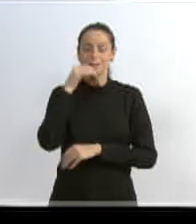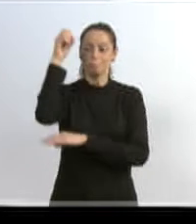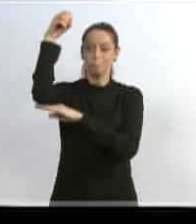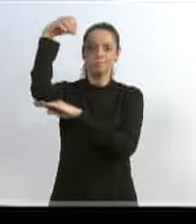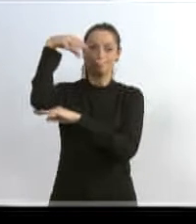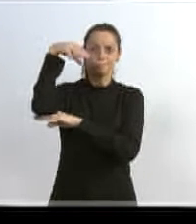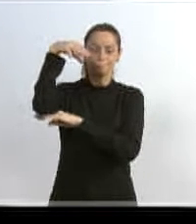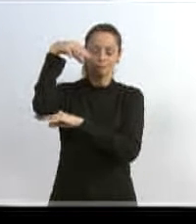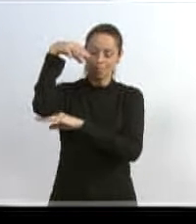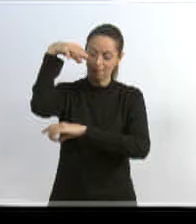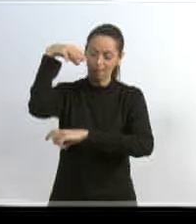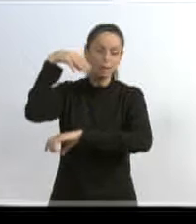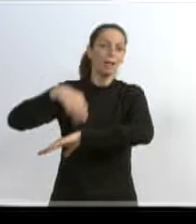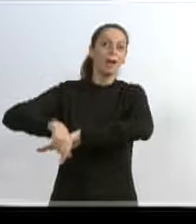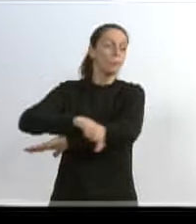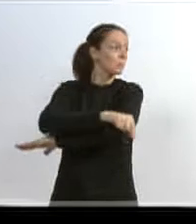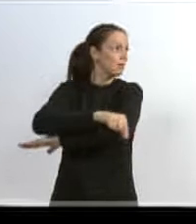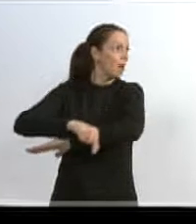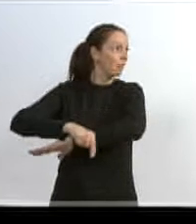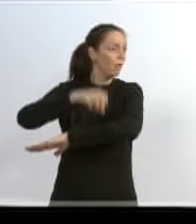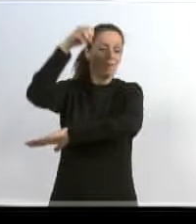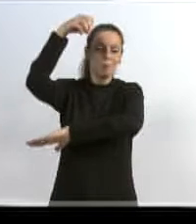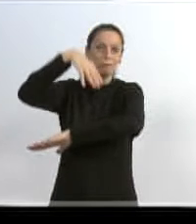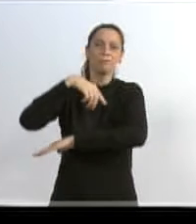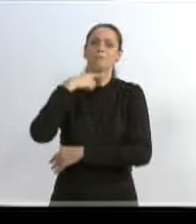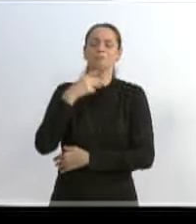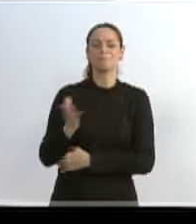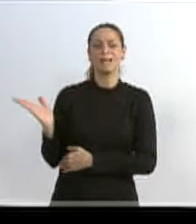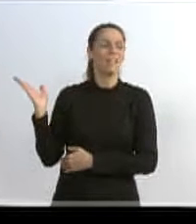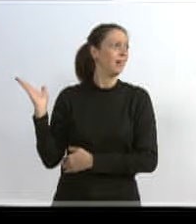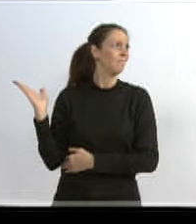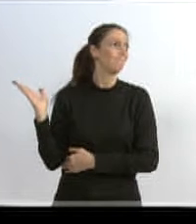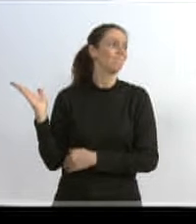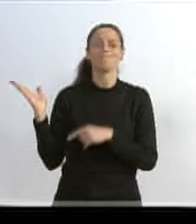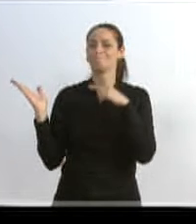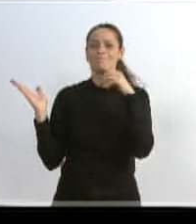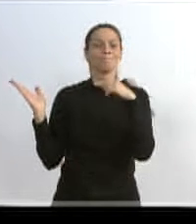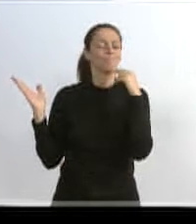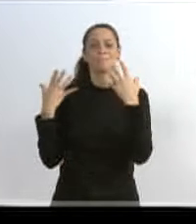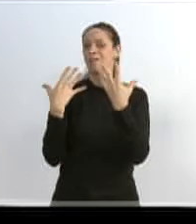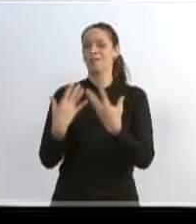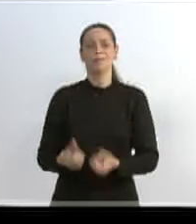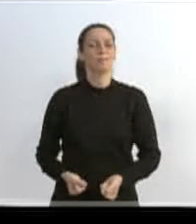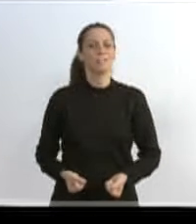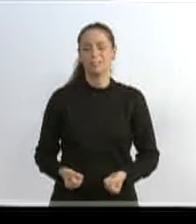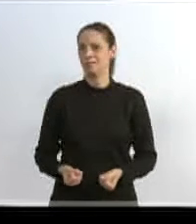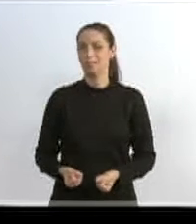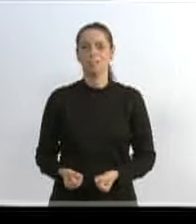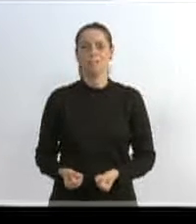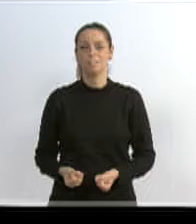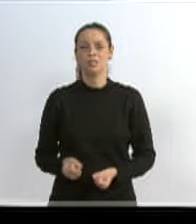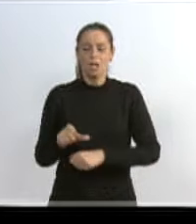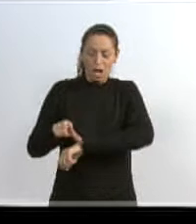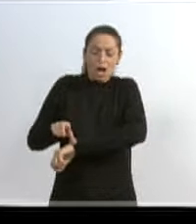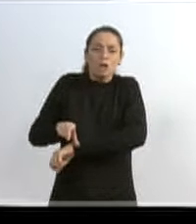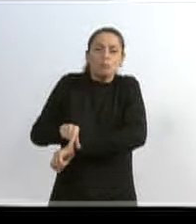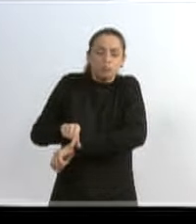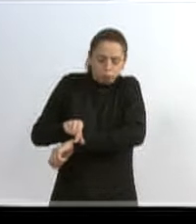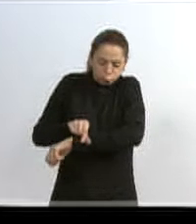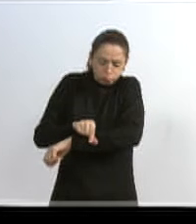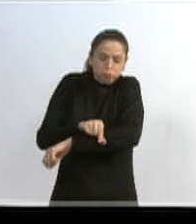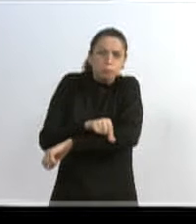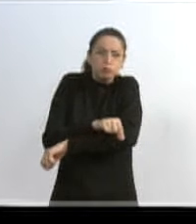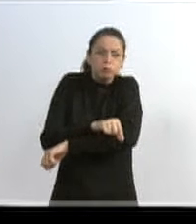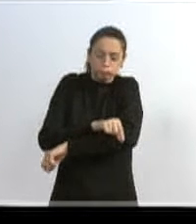então eu preciso olhar frio nessa foto não dá mais para admitir esse tipo de coisa na nossa cidade já calçadas era estreita a